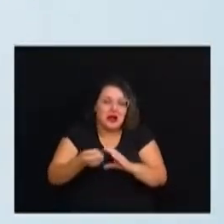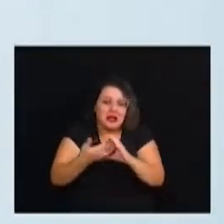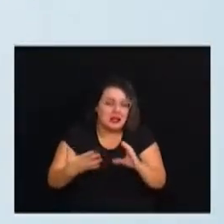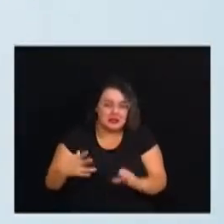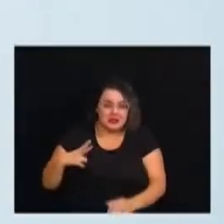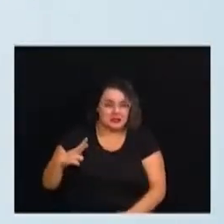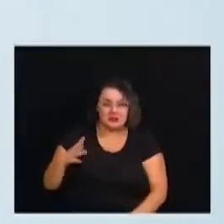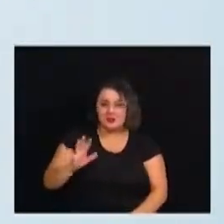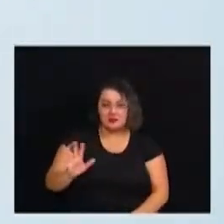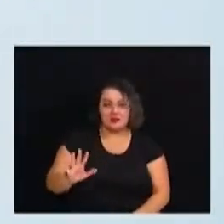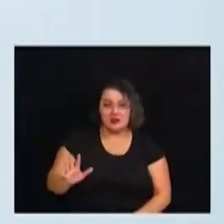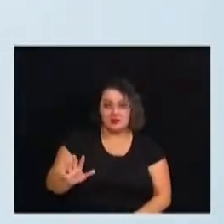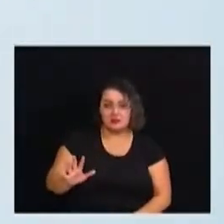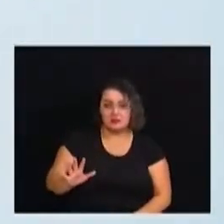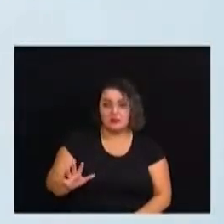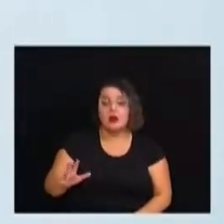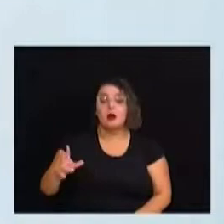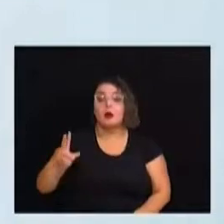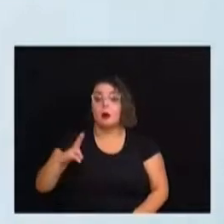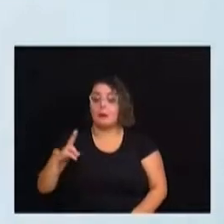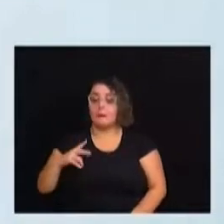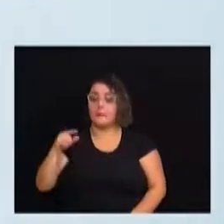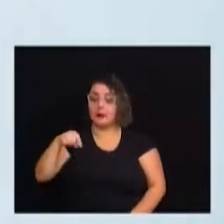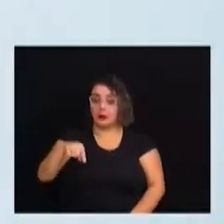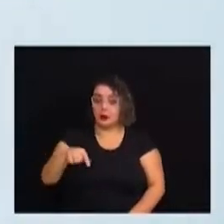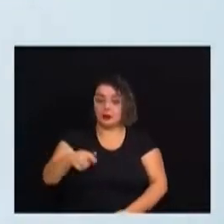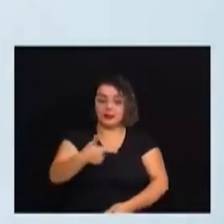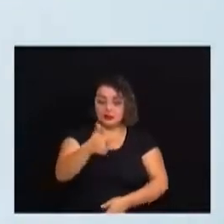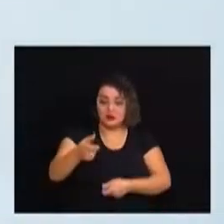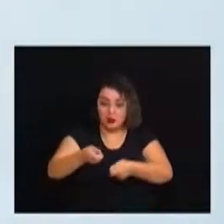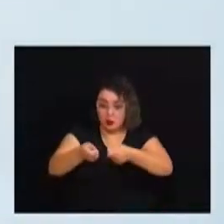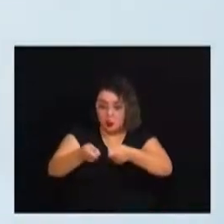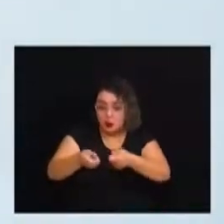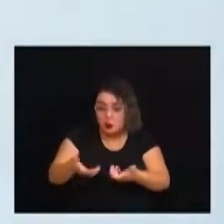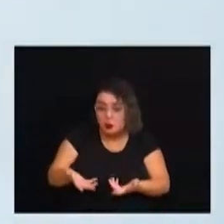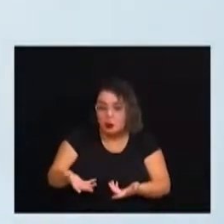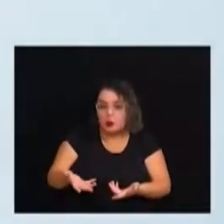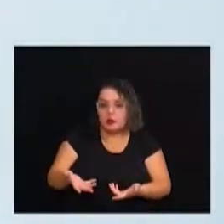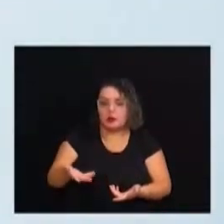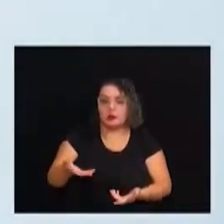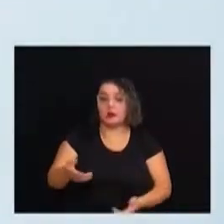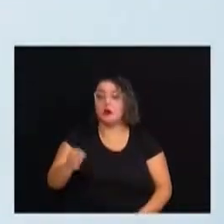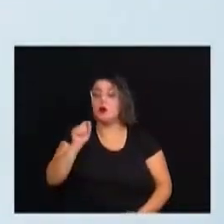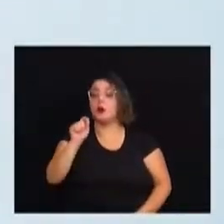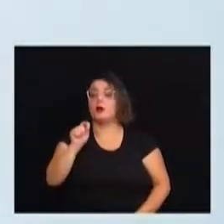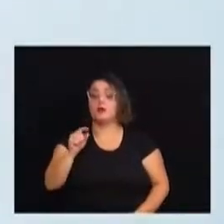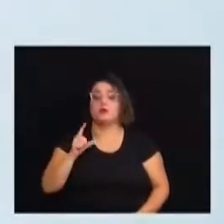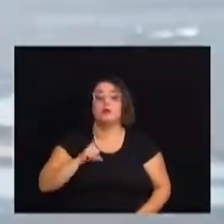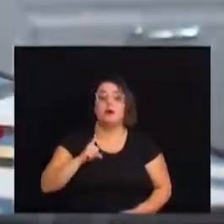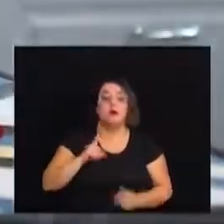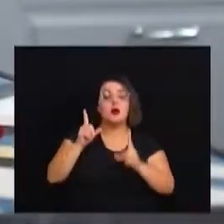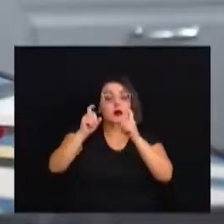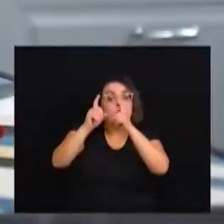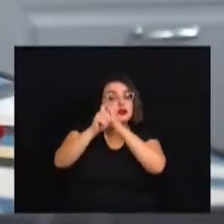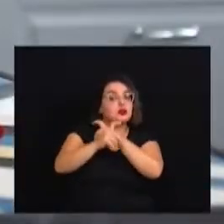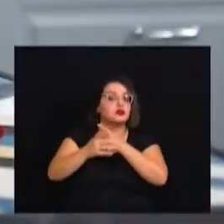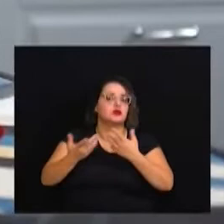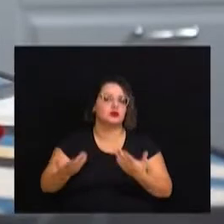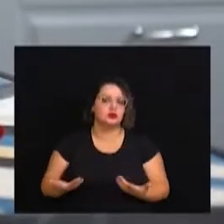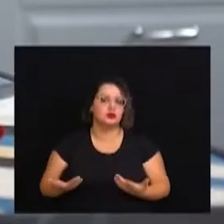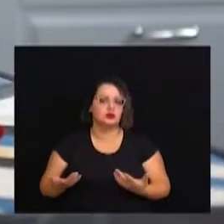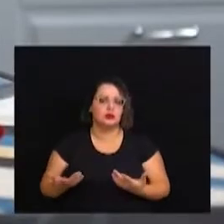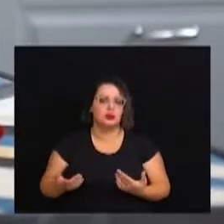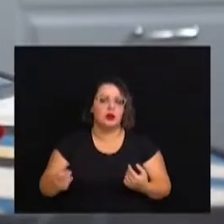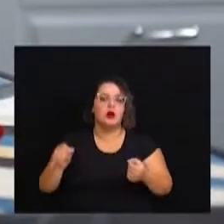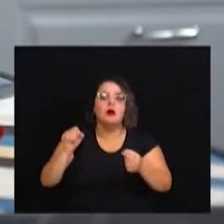particularidades dele. A particularidade do descontrolado é que ele tem uma dificuldade muito grande